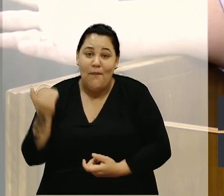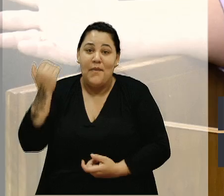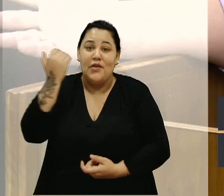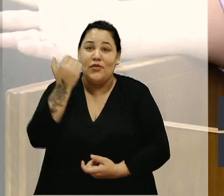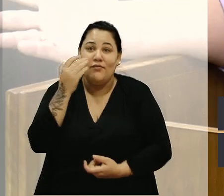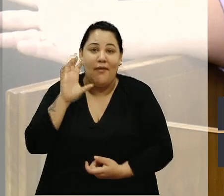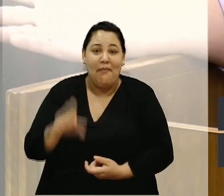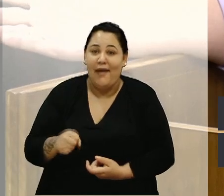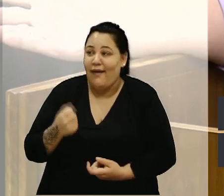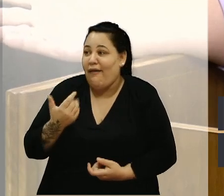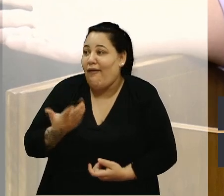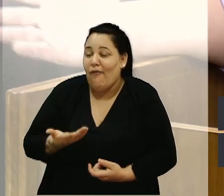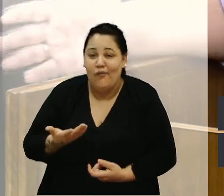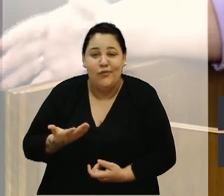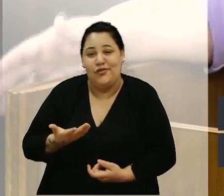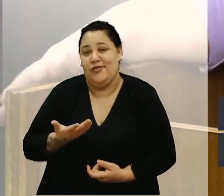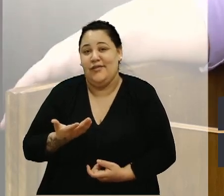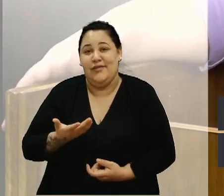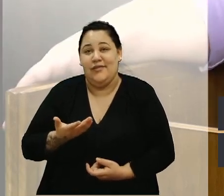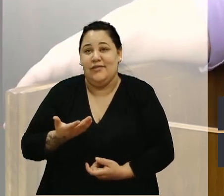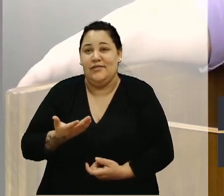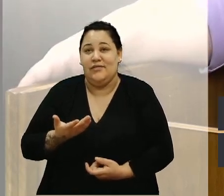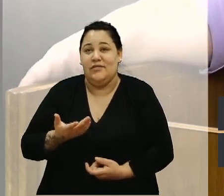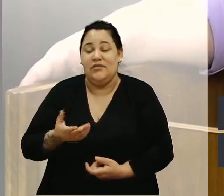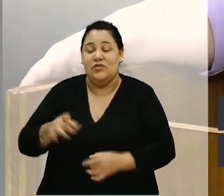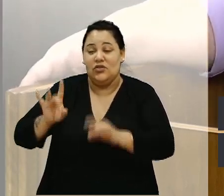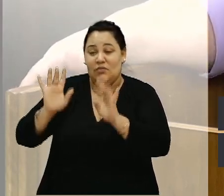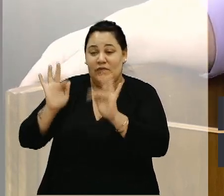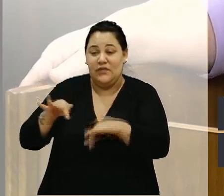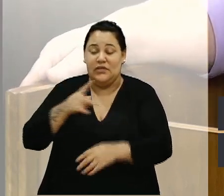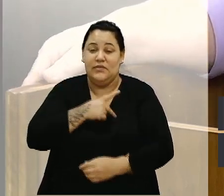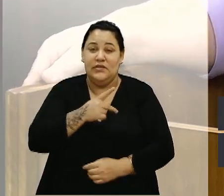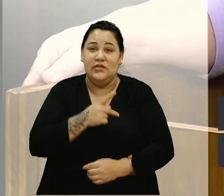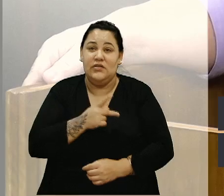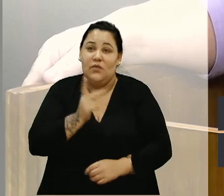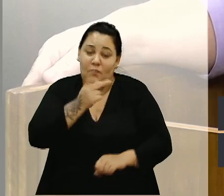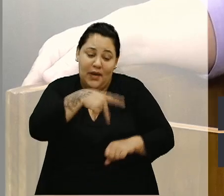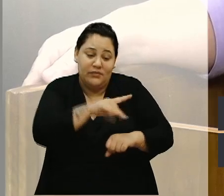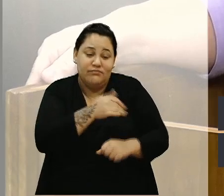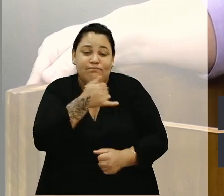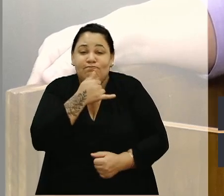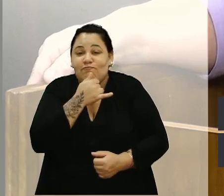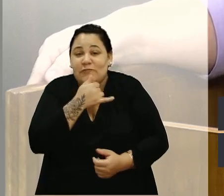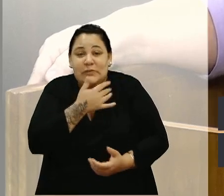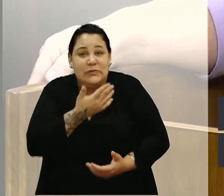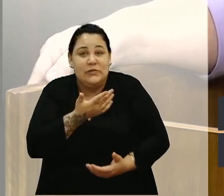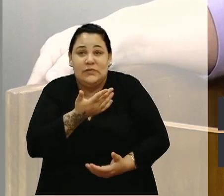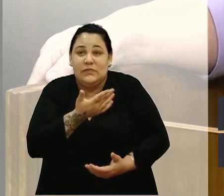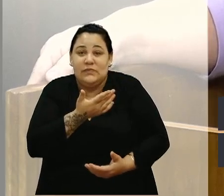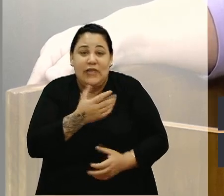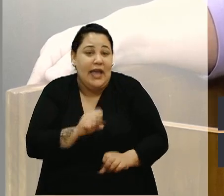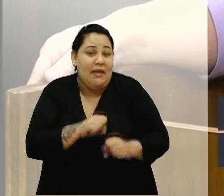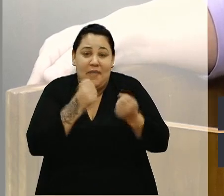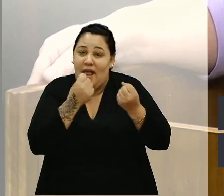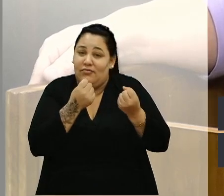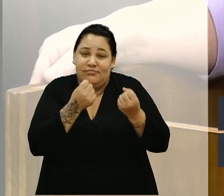da onde? Só para concluir, senhor presidente, o país, infelizmente, está